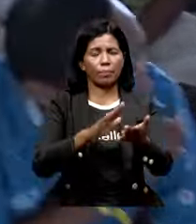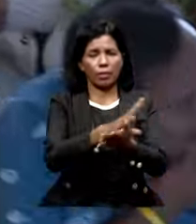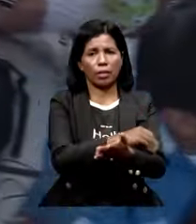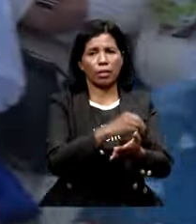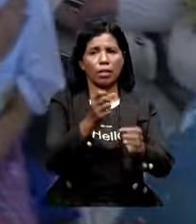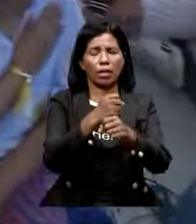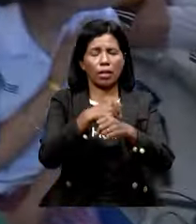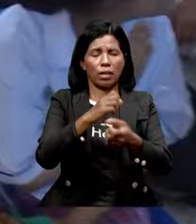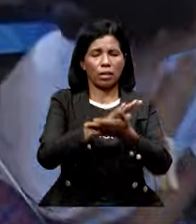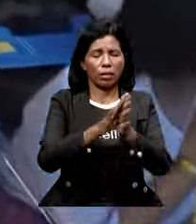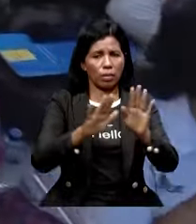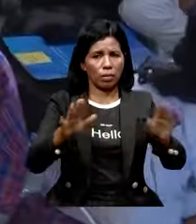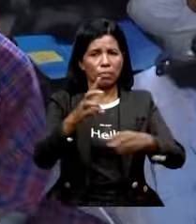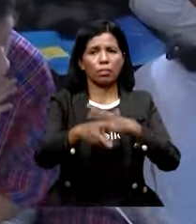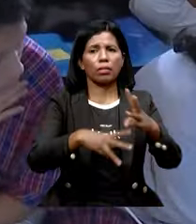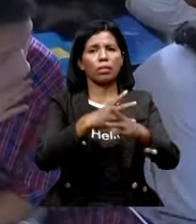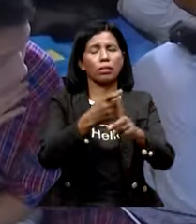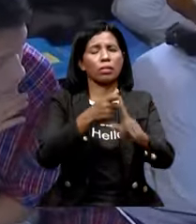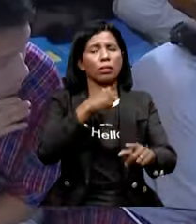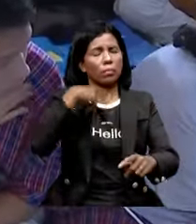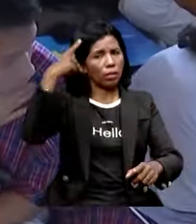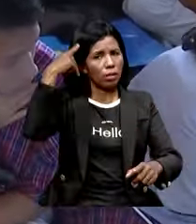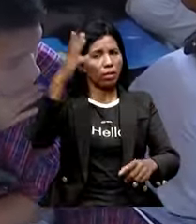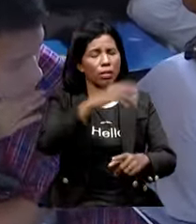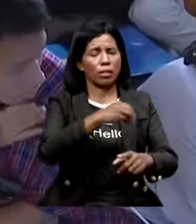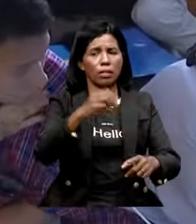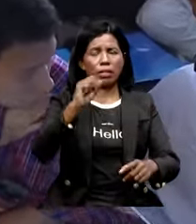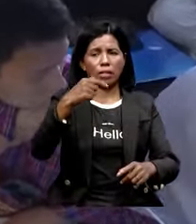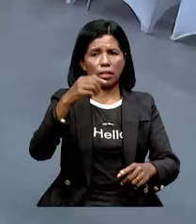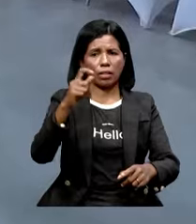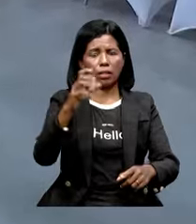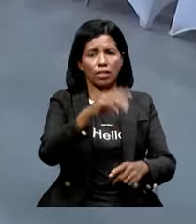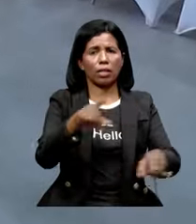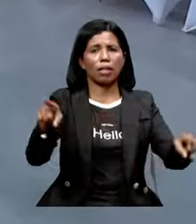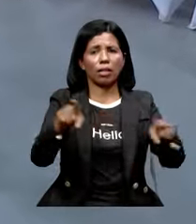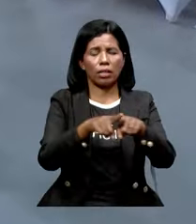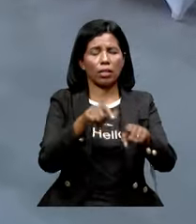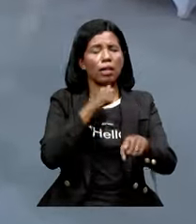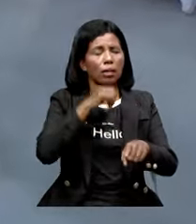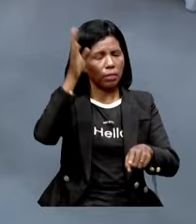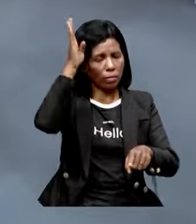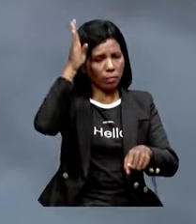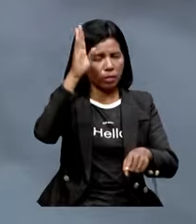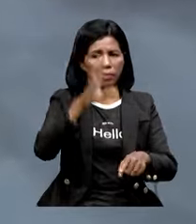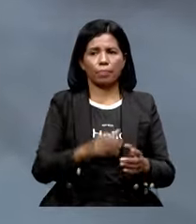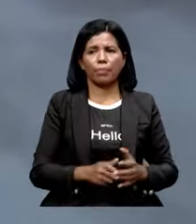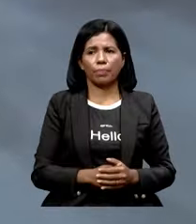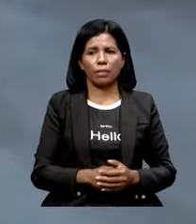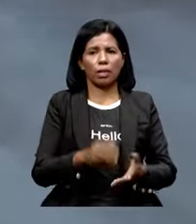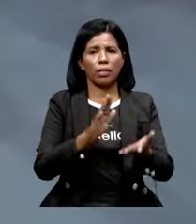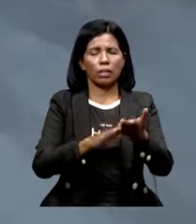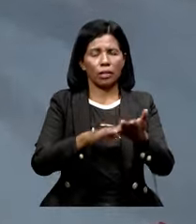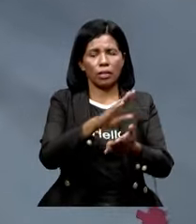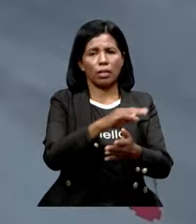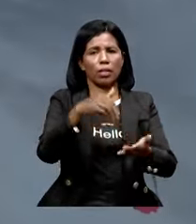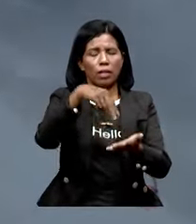Harry no Rabela Ria Mundo, Rússia Papa Francisco e Argentina, Bahira Seihanesan Arcebispo Buenos Aires. Escolas ocorrentes